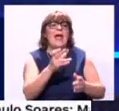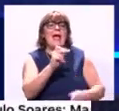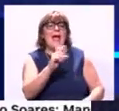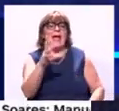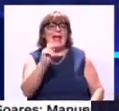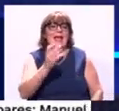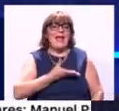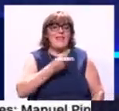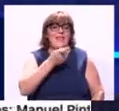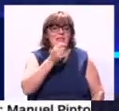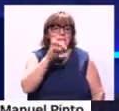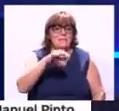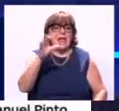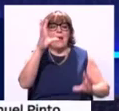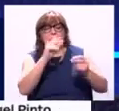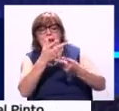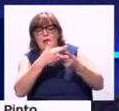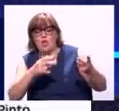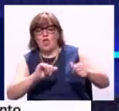para mais modalidades?